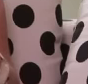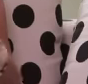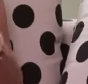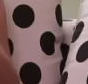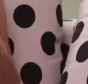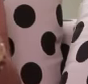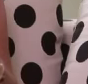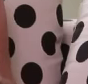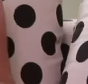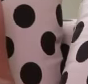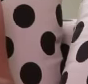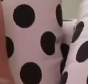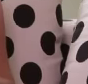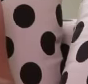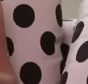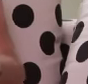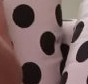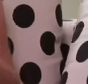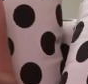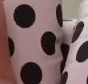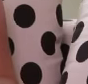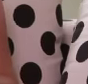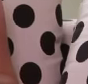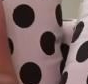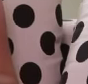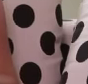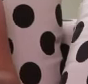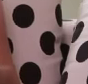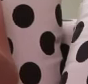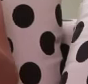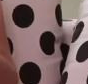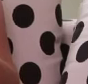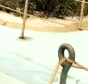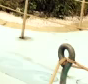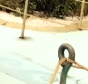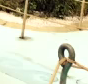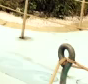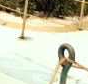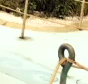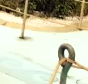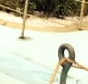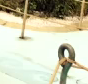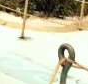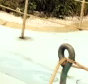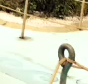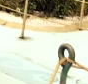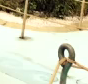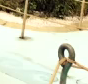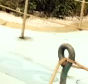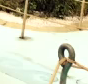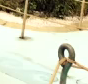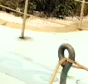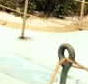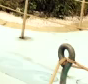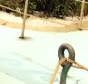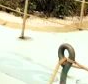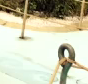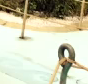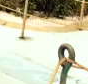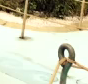o quanto ele estava modificando, o quanto ele estava melhorando, o que ele estava mudando